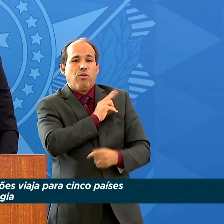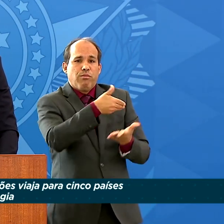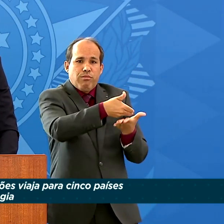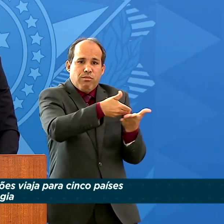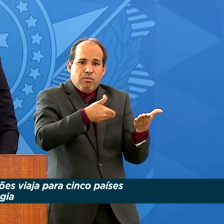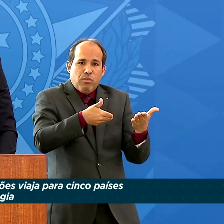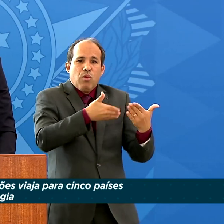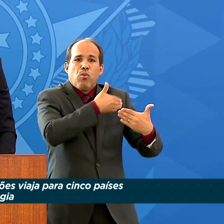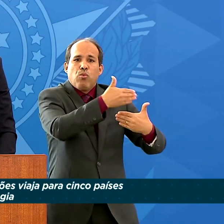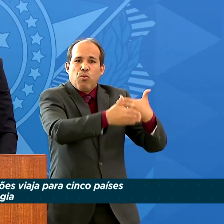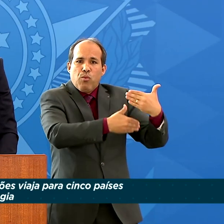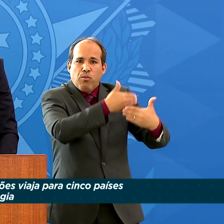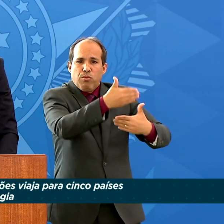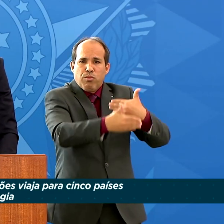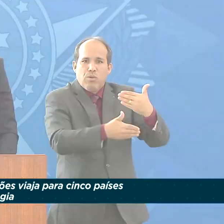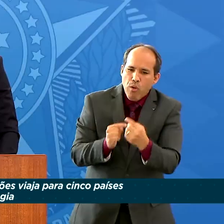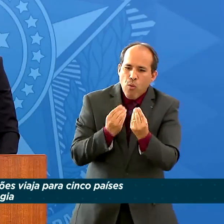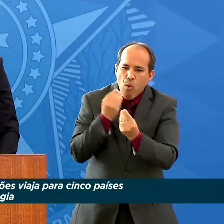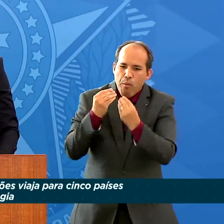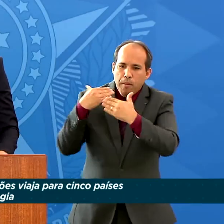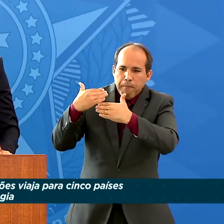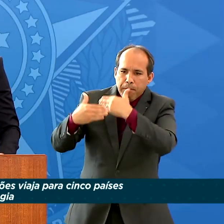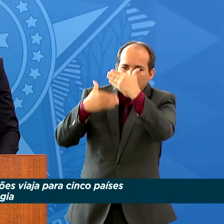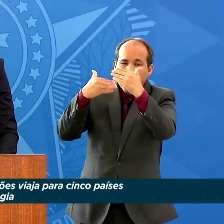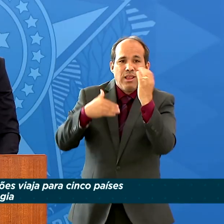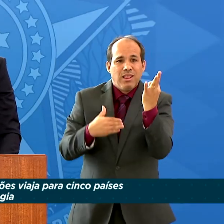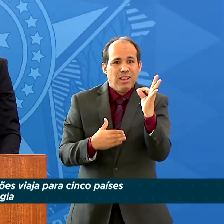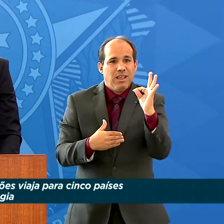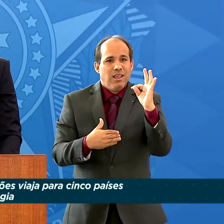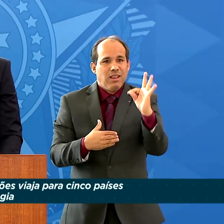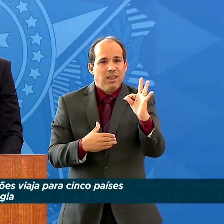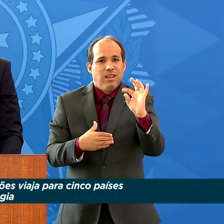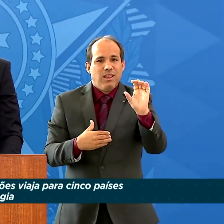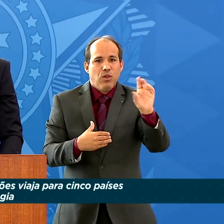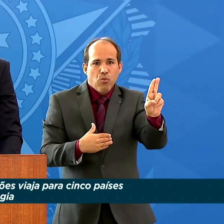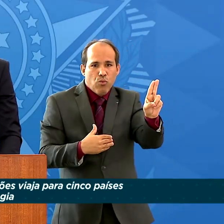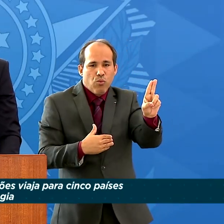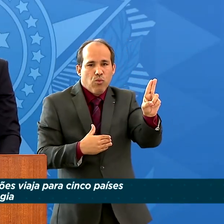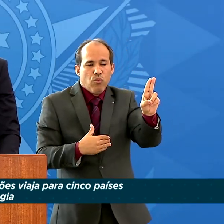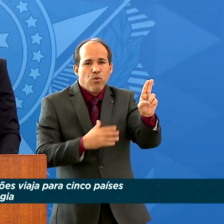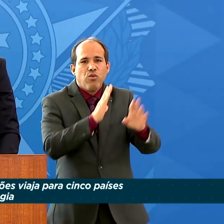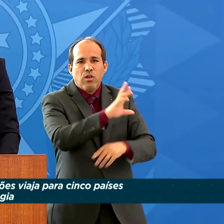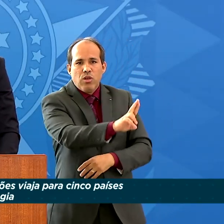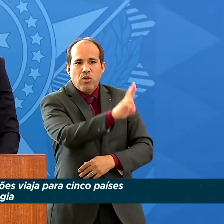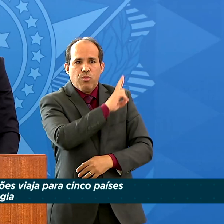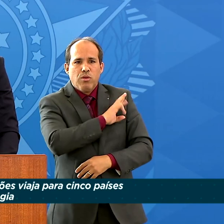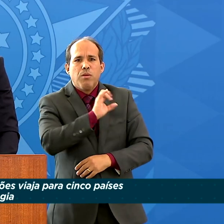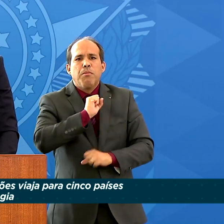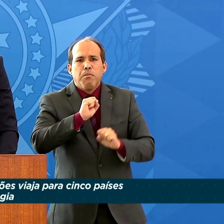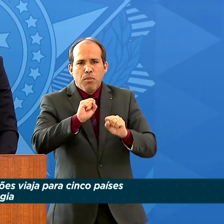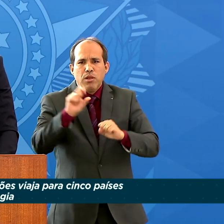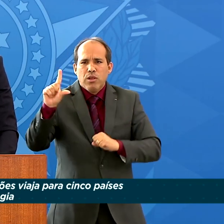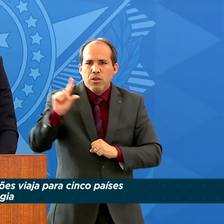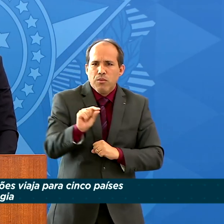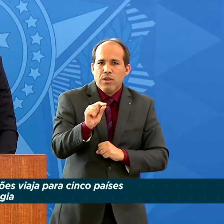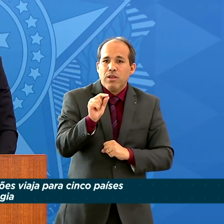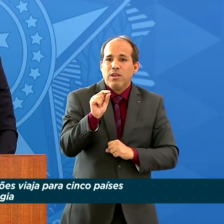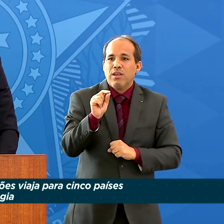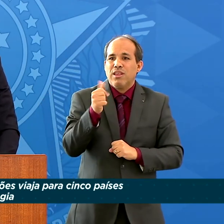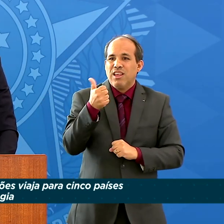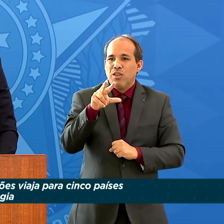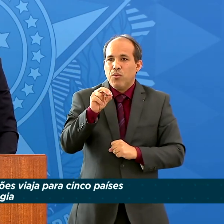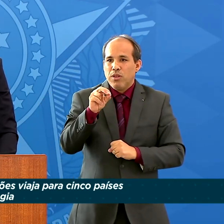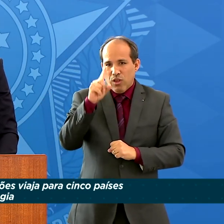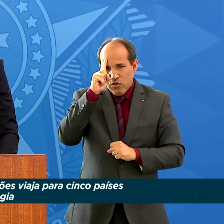processo para a Anatel. O TCU me adiantou que nós poderemos reduzir de 150 dias para